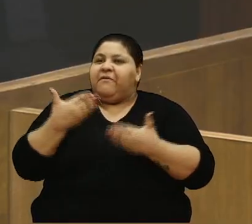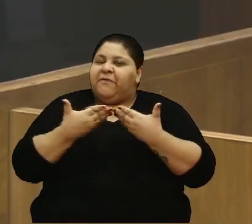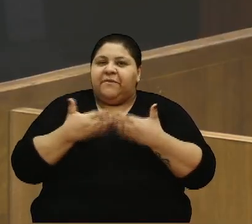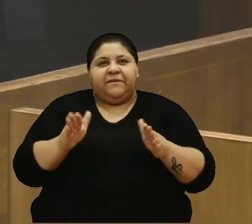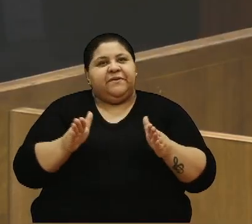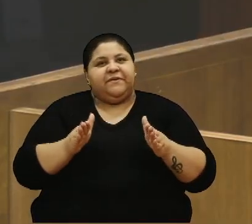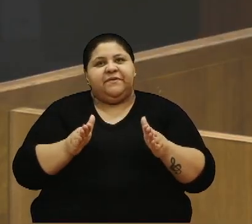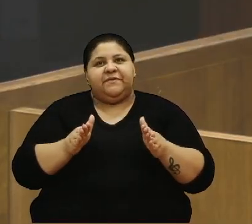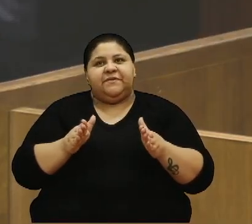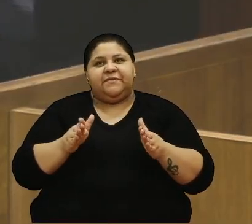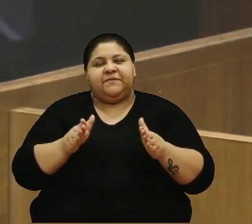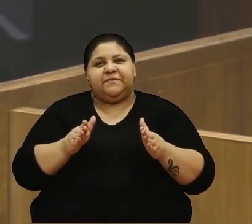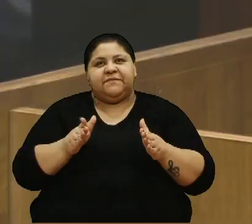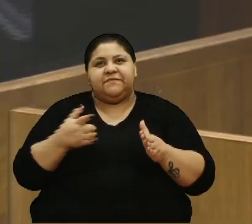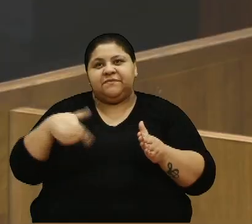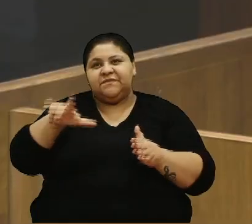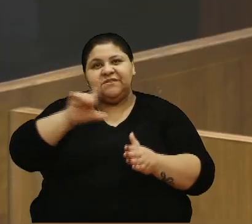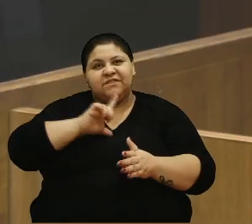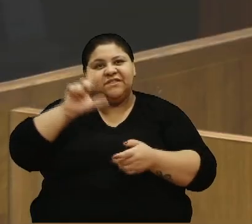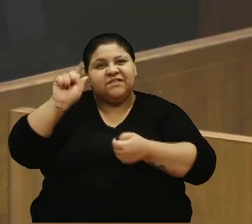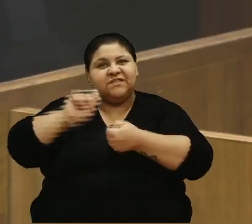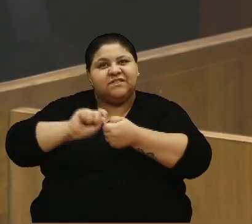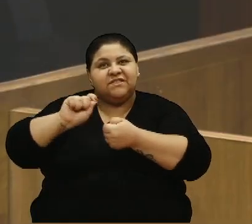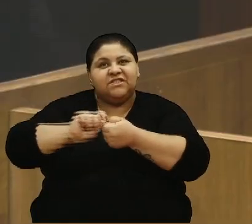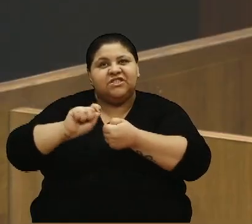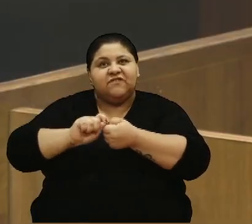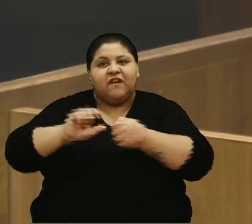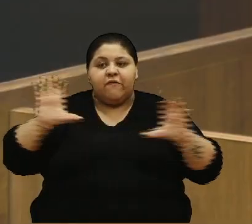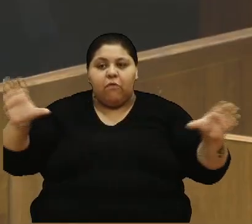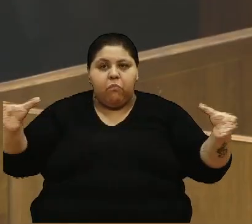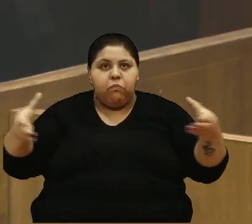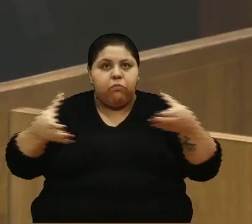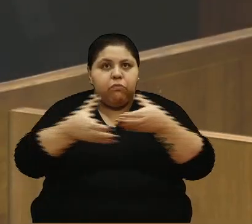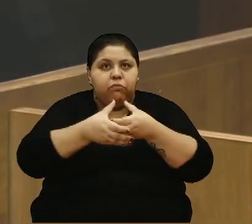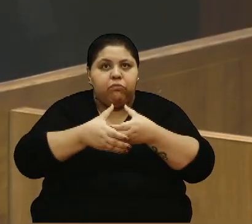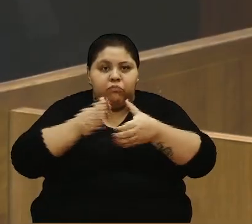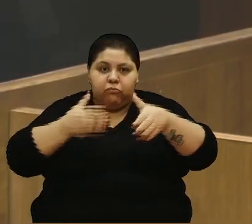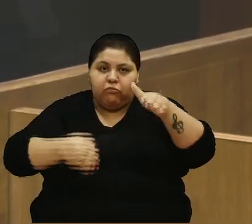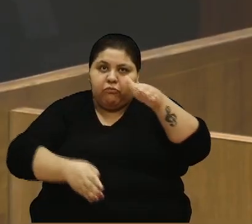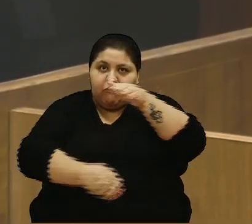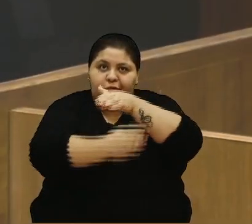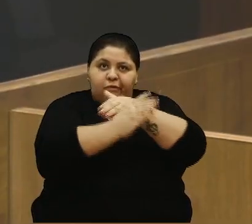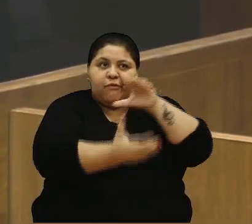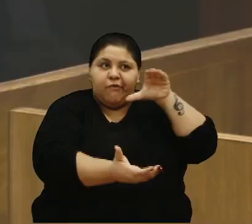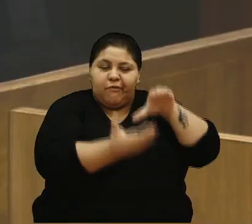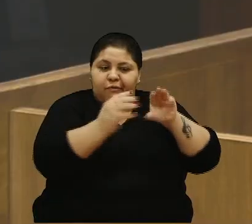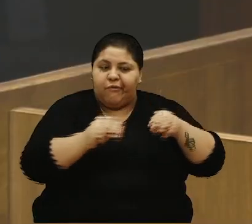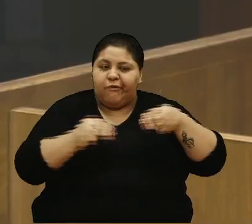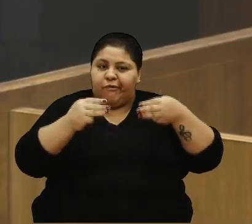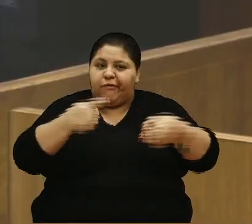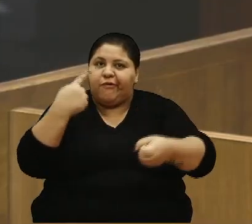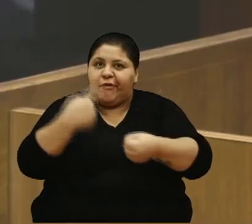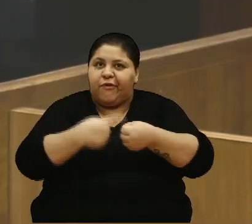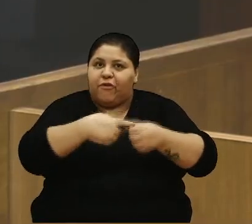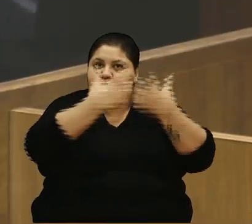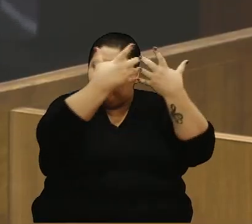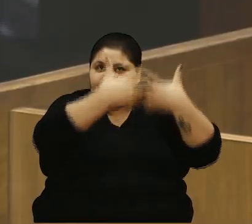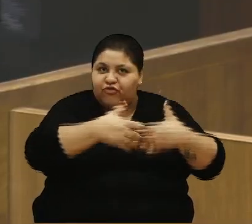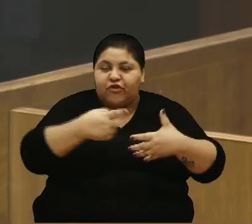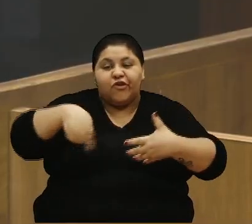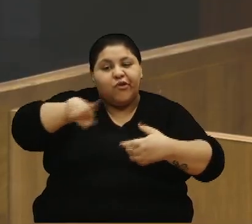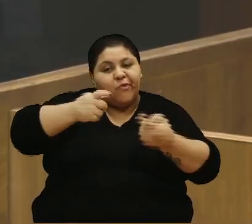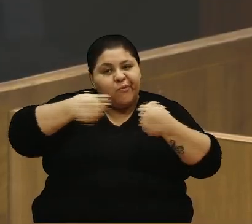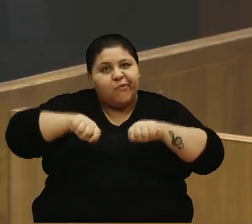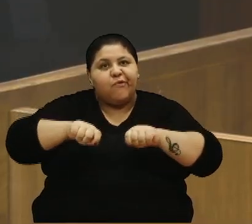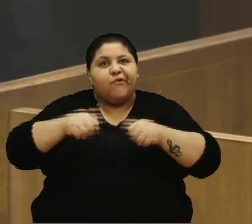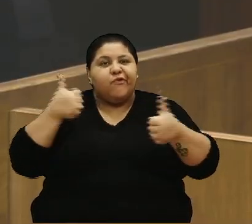disposição para, se a gente tiver que fazer uma caravana da habitação, vamos a Brasília, no Ministério das Cidades, que funciona. A gente precisa estar